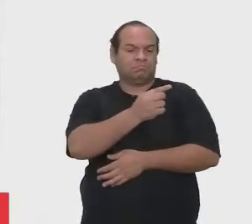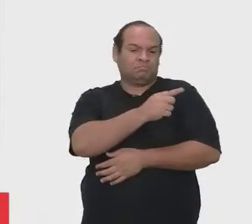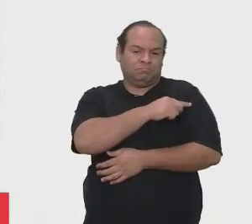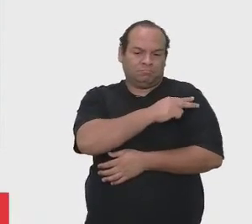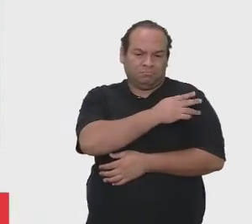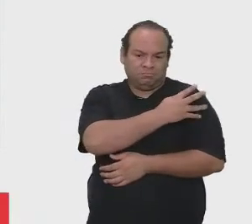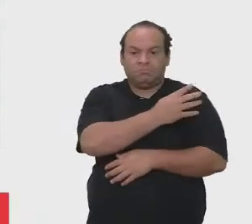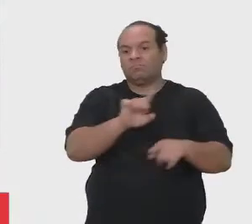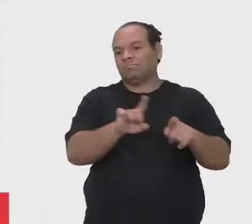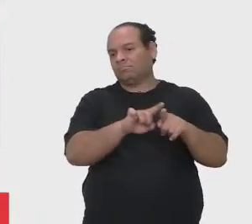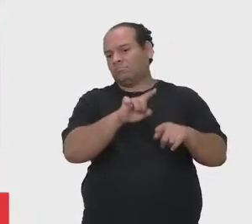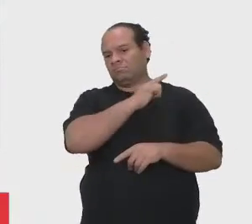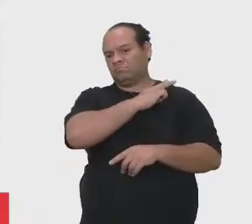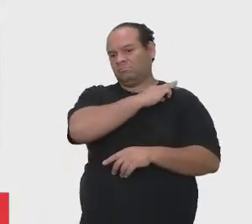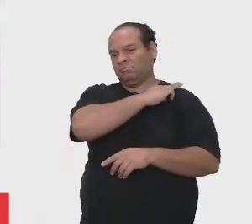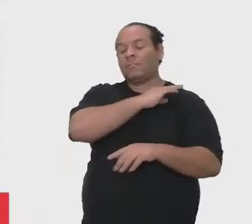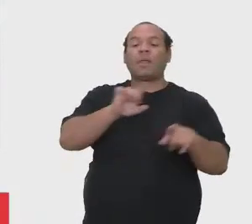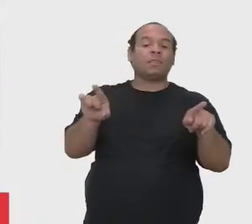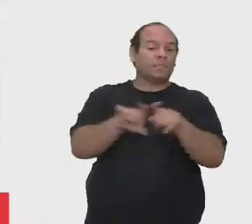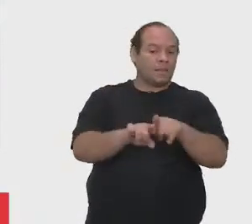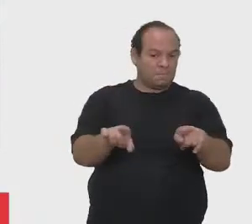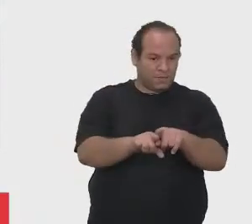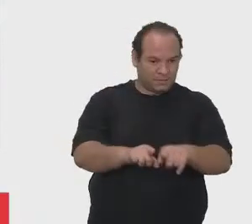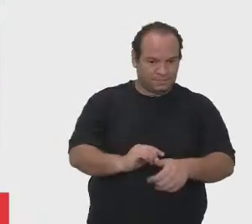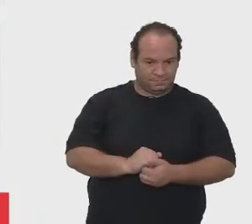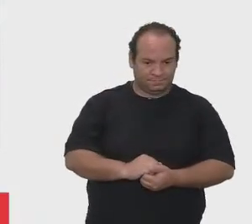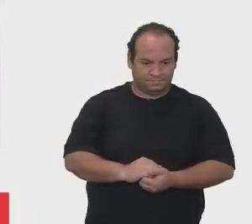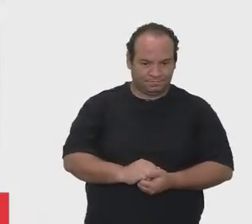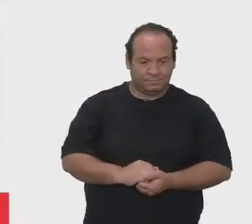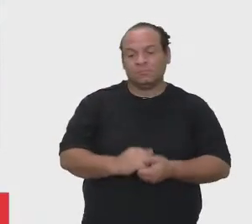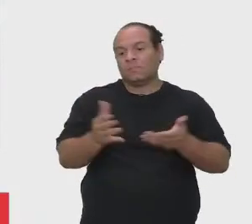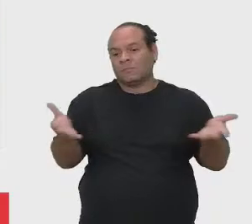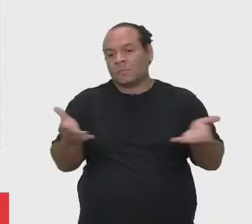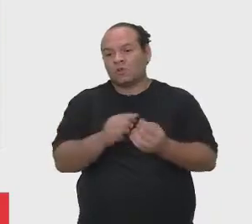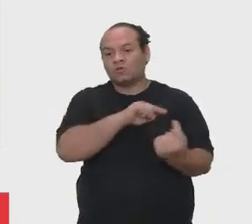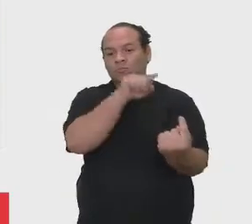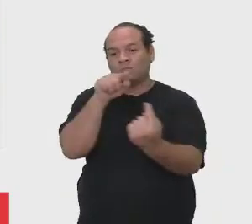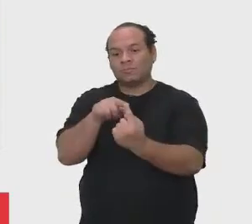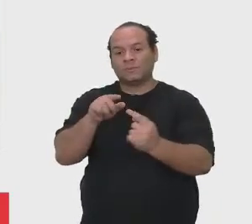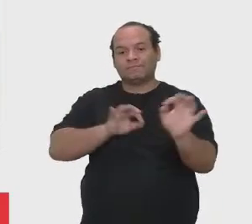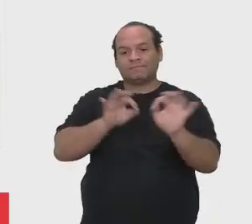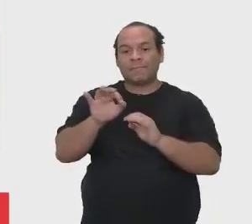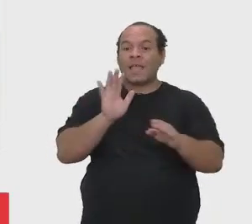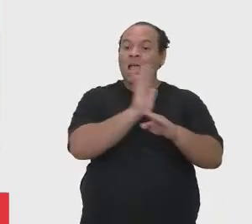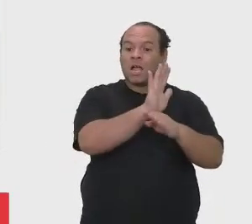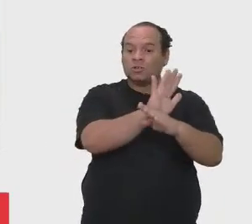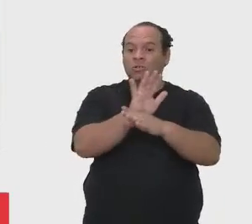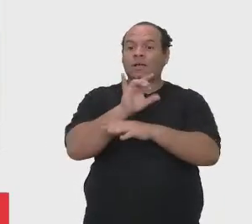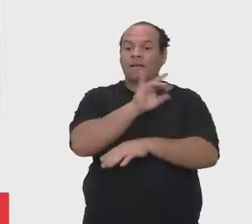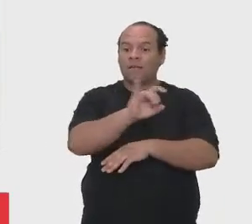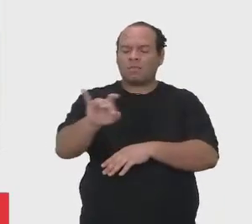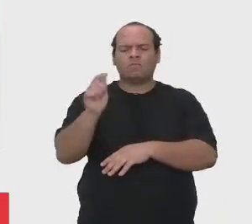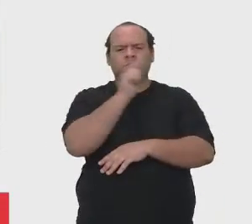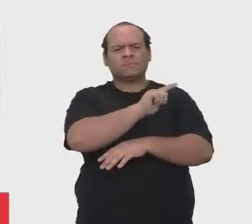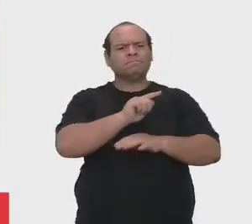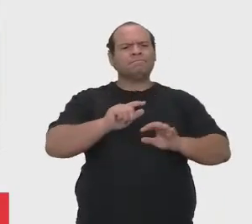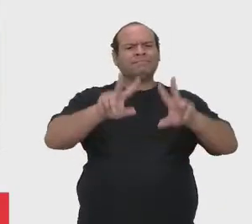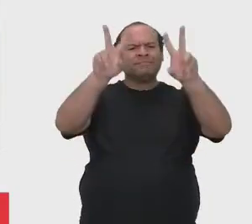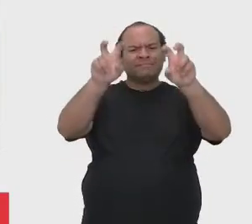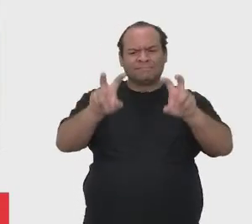finais, ensino fundamental e médio, tá certo? E os nossos objetivos é promover o desenvolvimento de